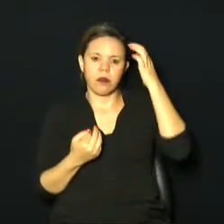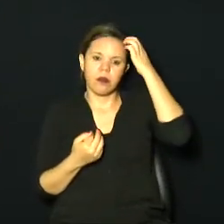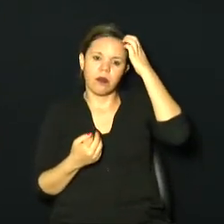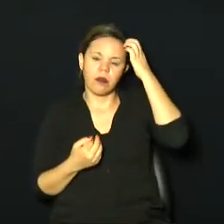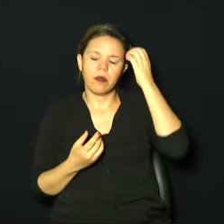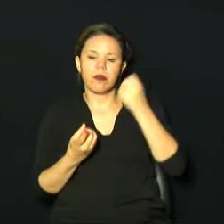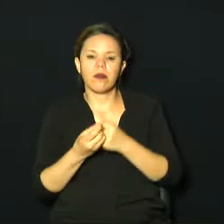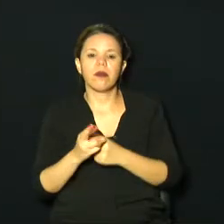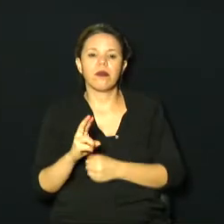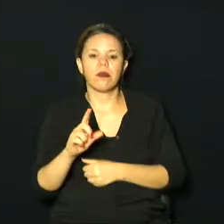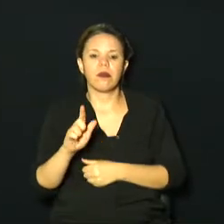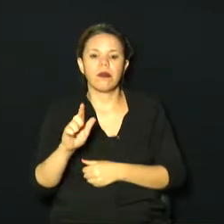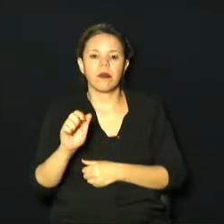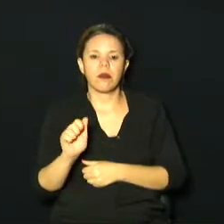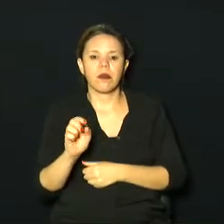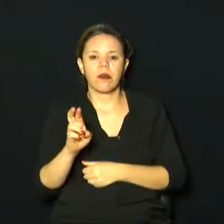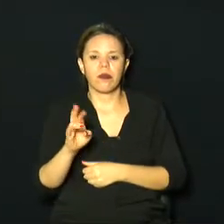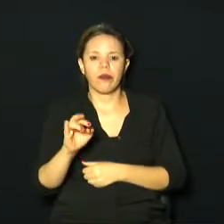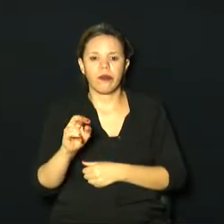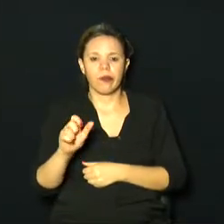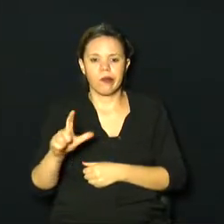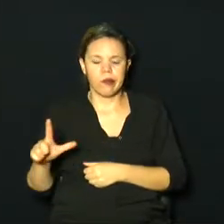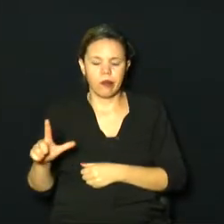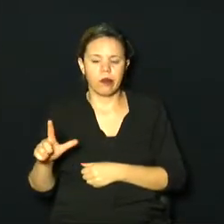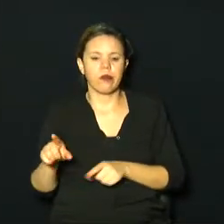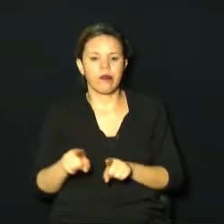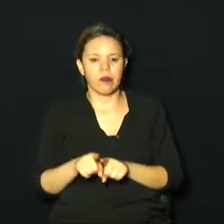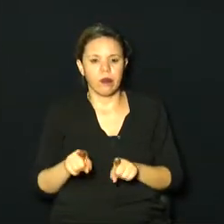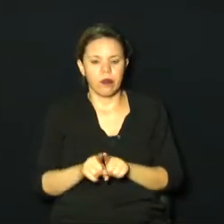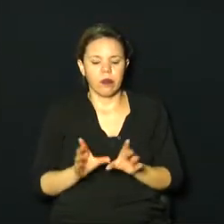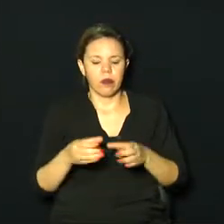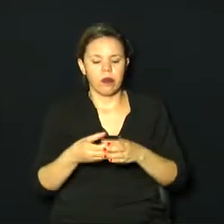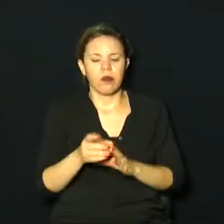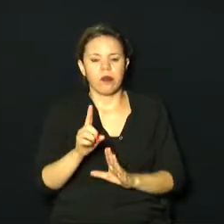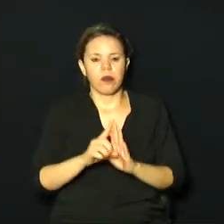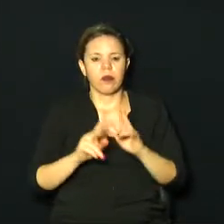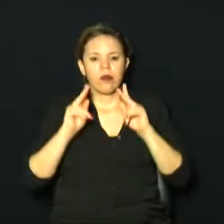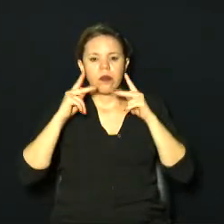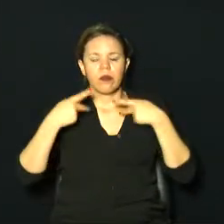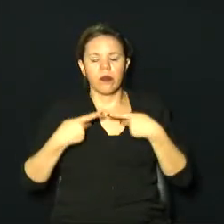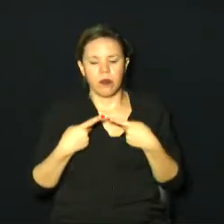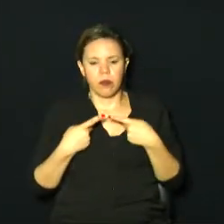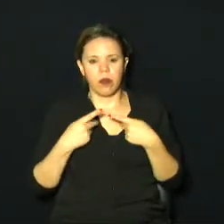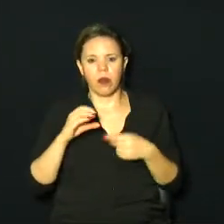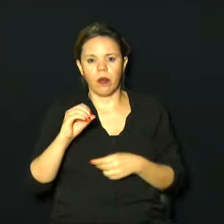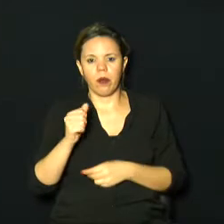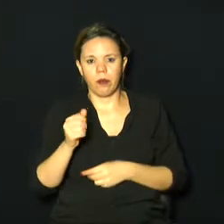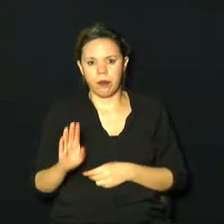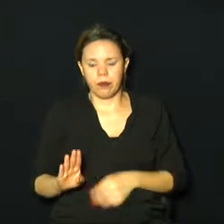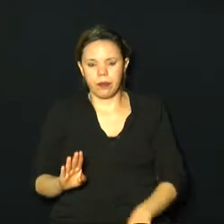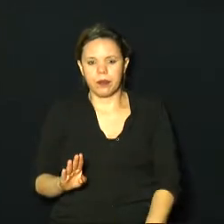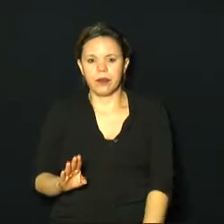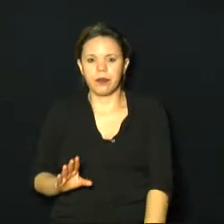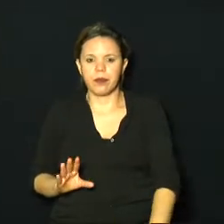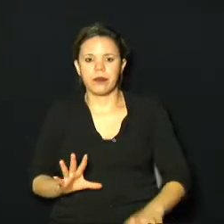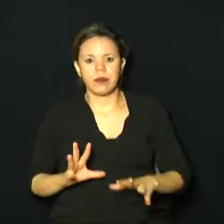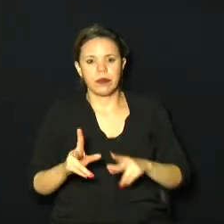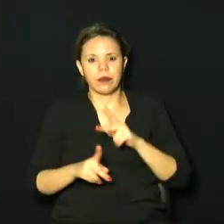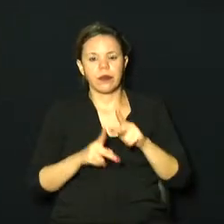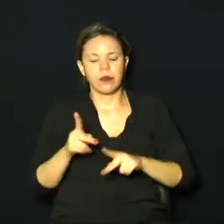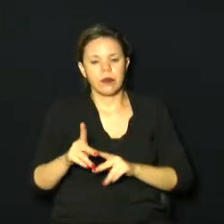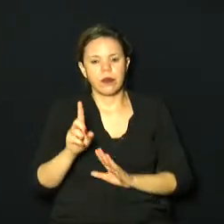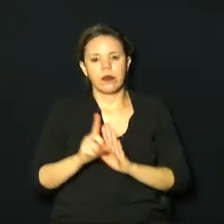doutor Gabriel Furquim, da Comissão de Direitos Humanos da OAB, e espero que os demais membros da Comissão de